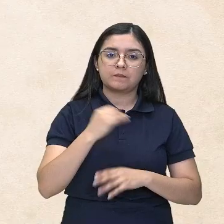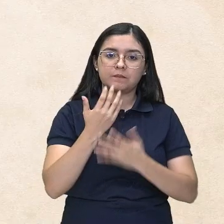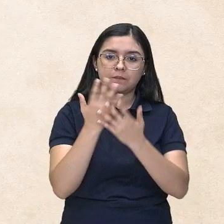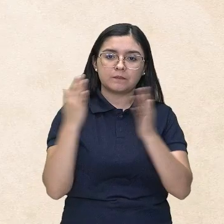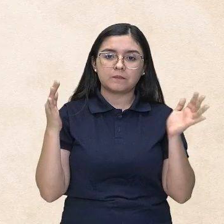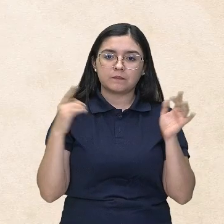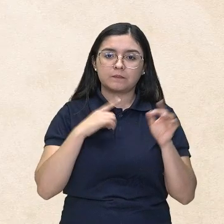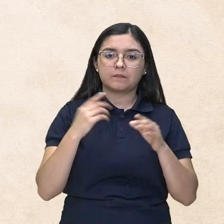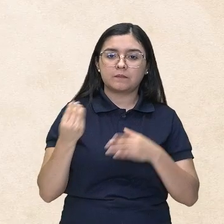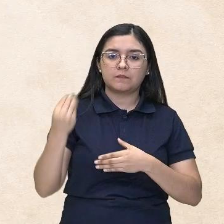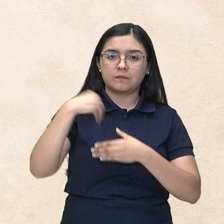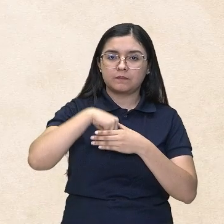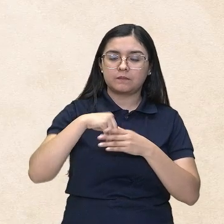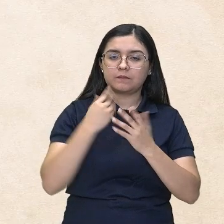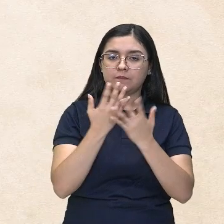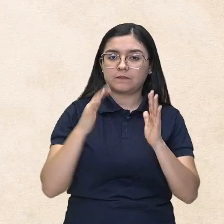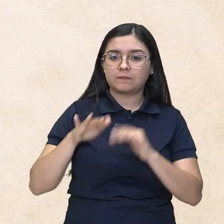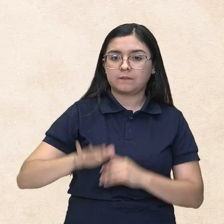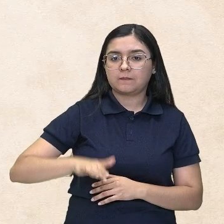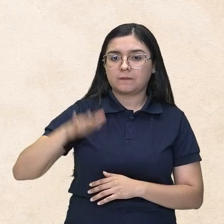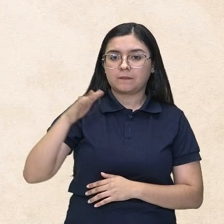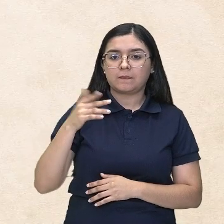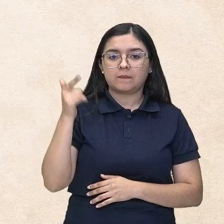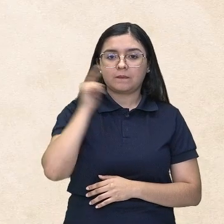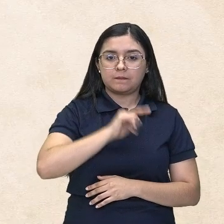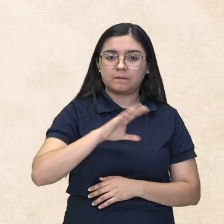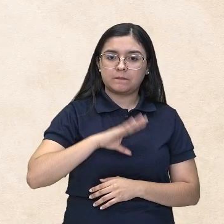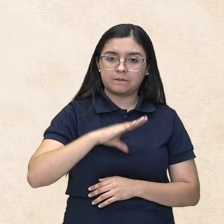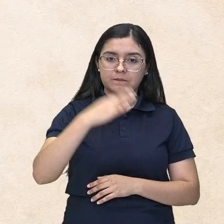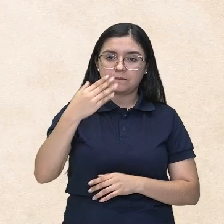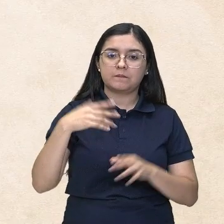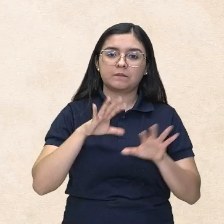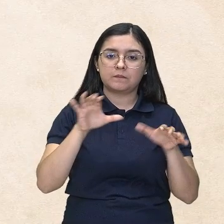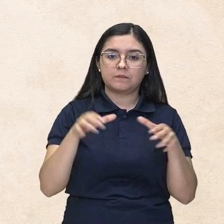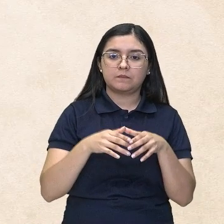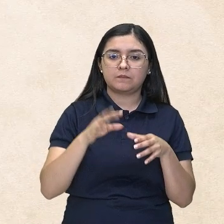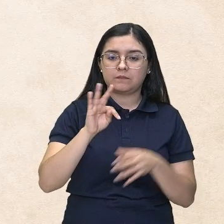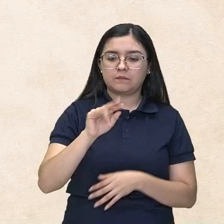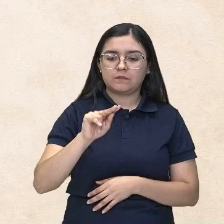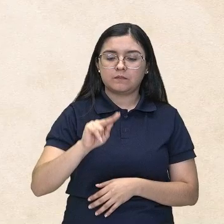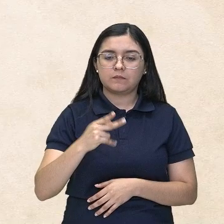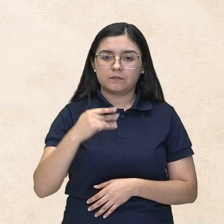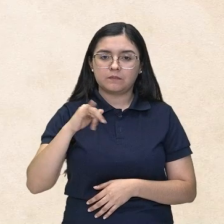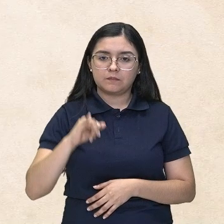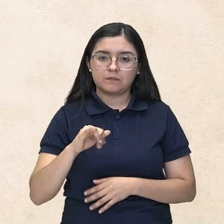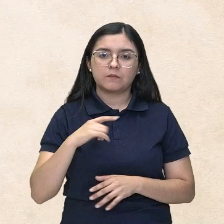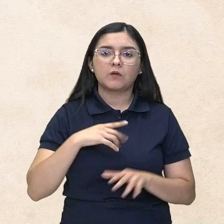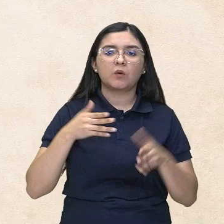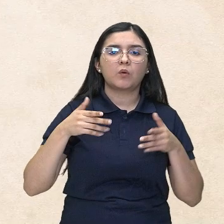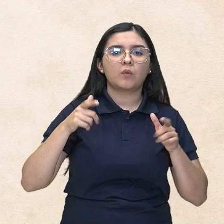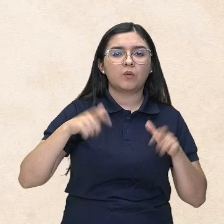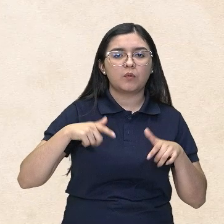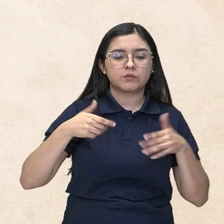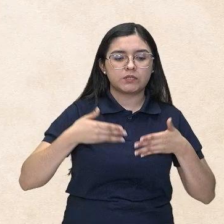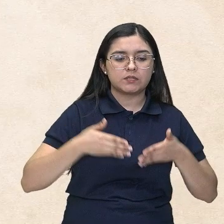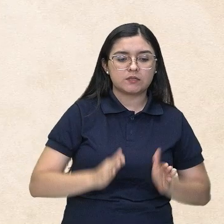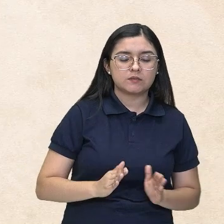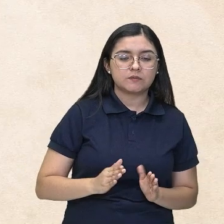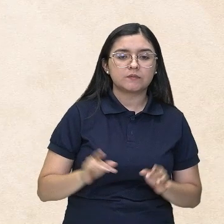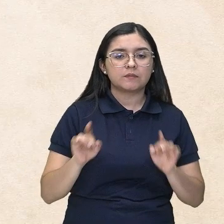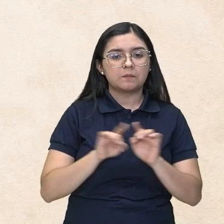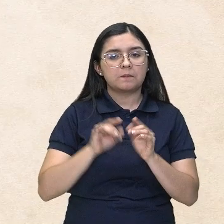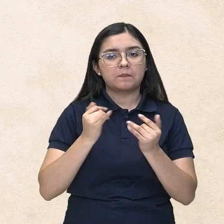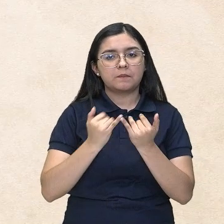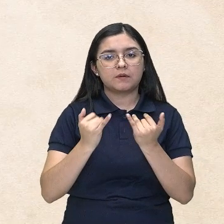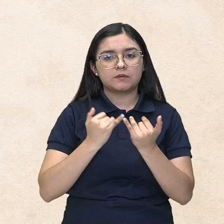nas selvas cresci, guerreiros descendo da tribo Tupi, falando sobre a sua origem, de onde ele vem, muito parecido